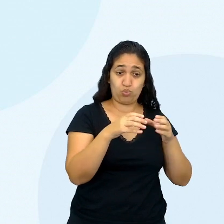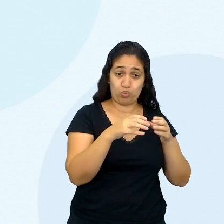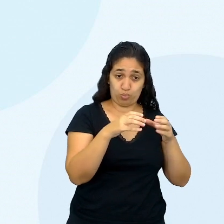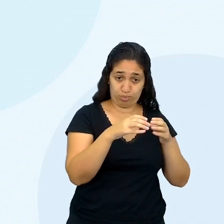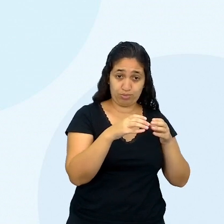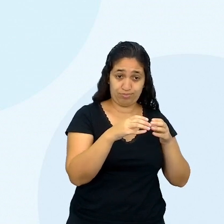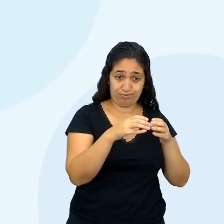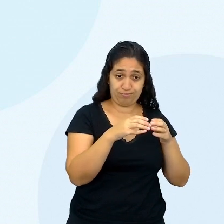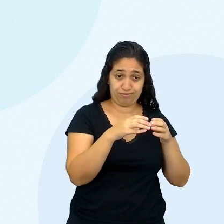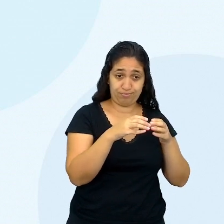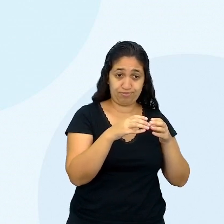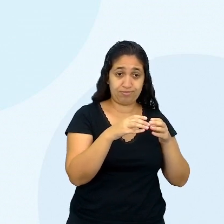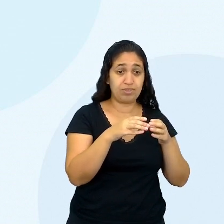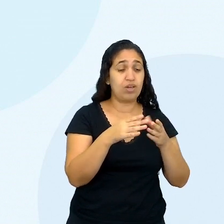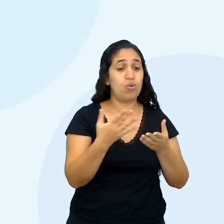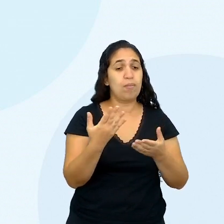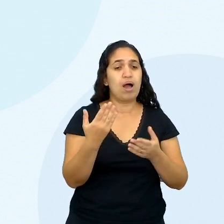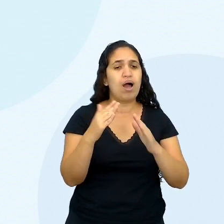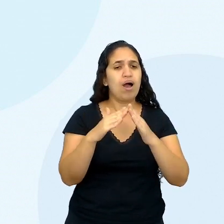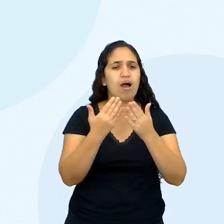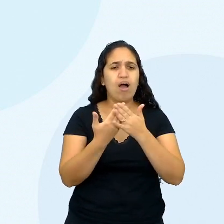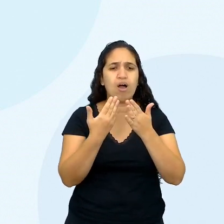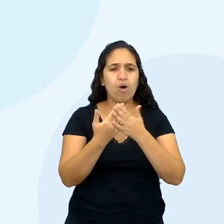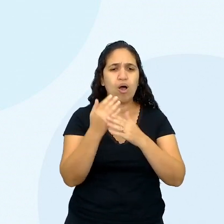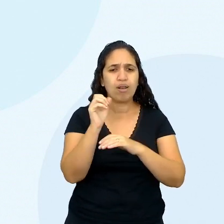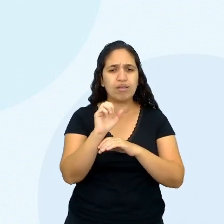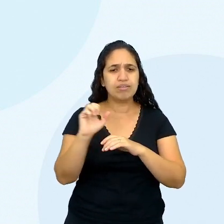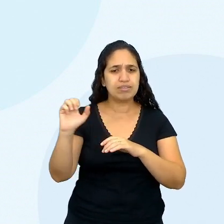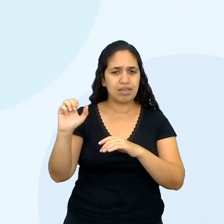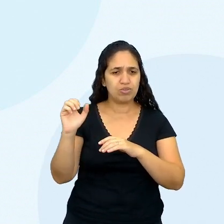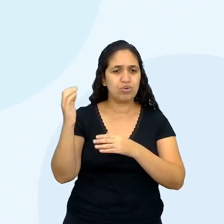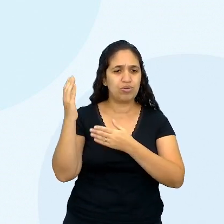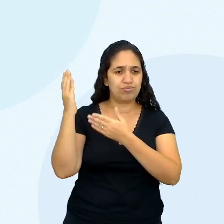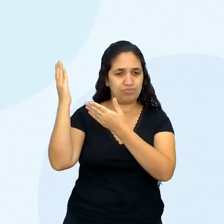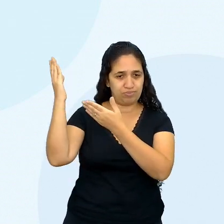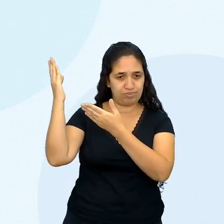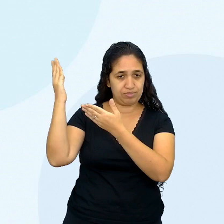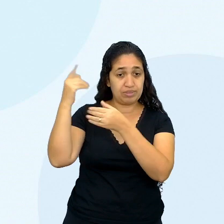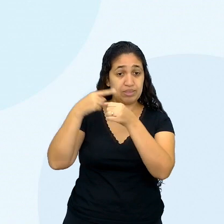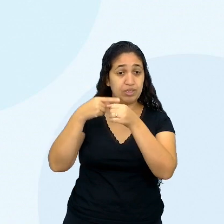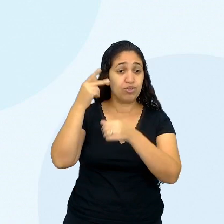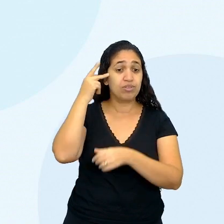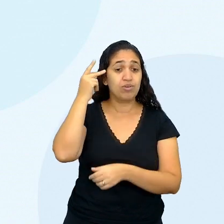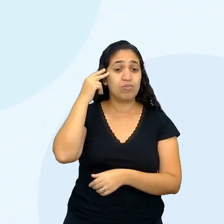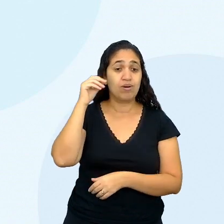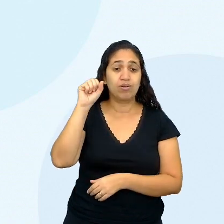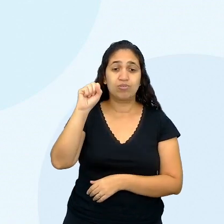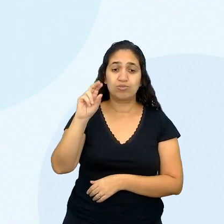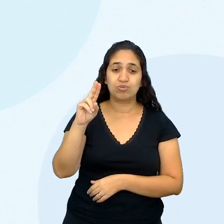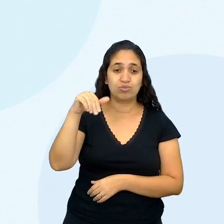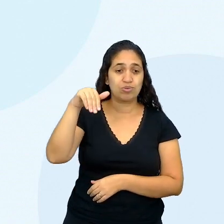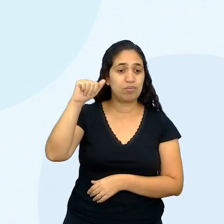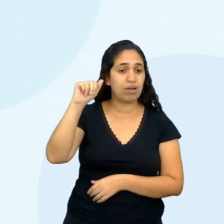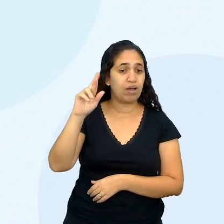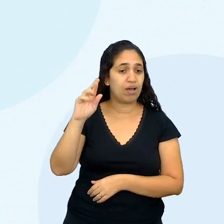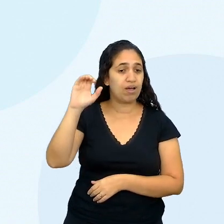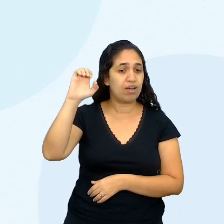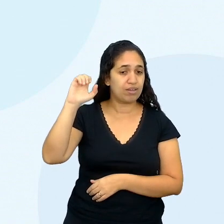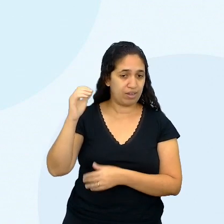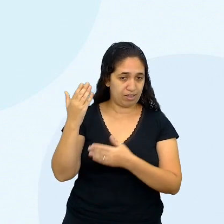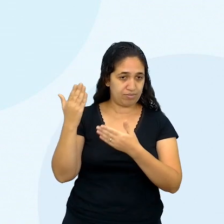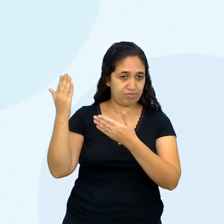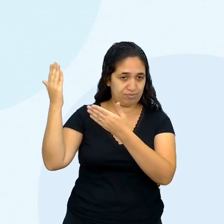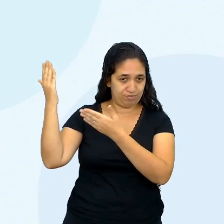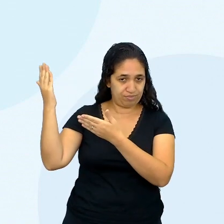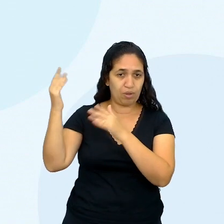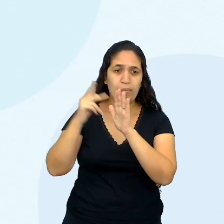uma prática que foi enviada pela Escola Estadual Vereador Euclides Miranda, em Sumaré, em São Paulo, que é um projeto, pode ir para o próximo, que é um